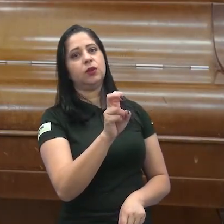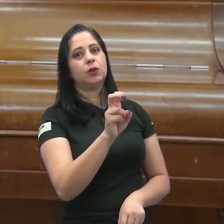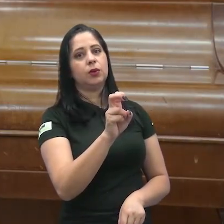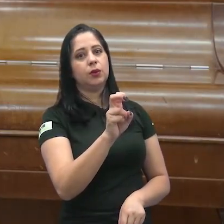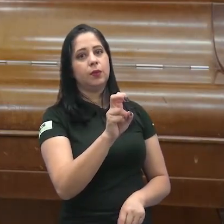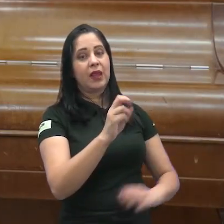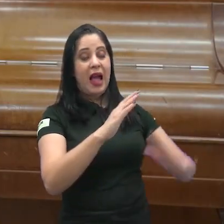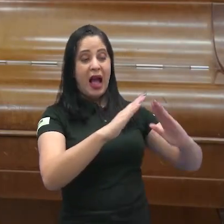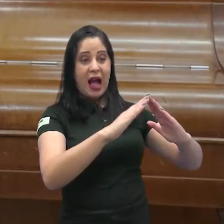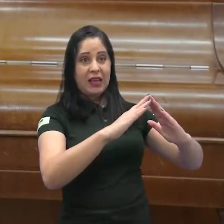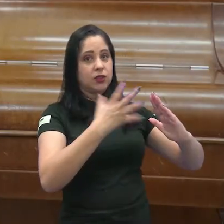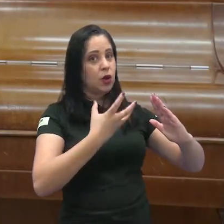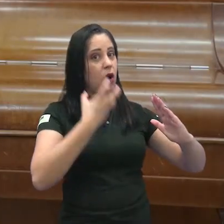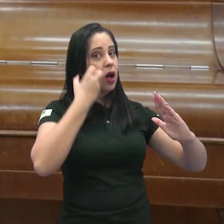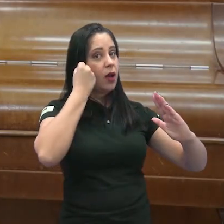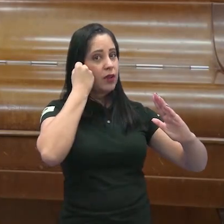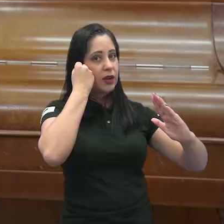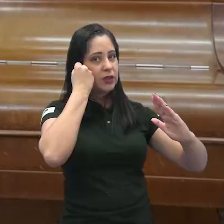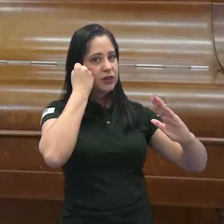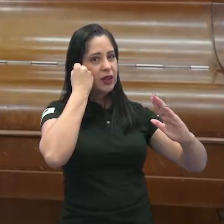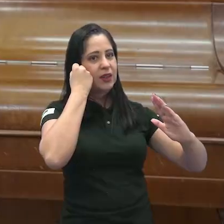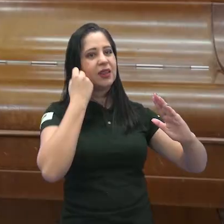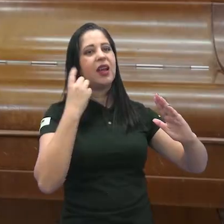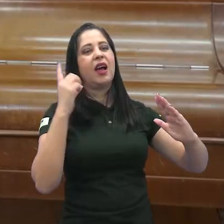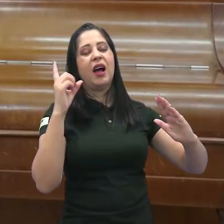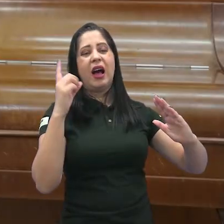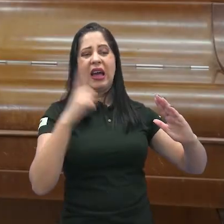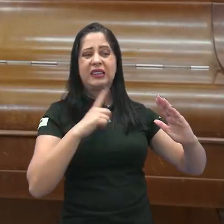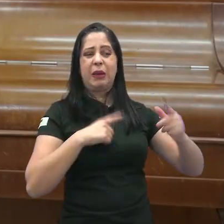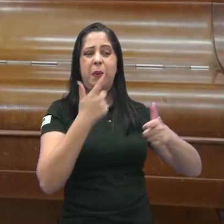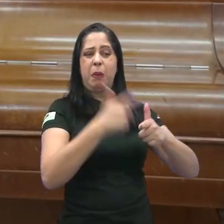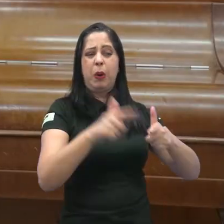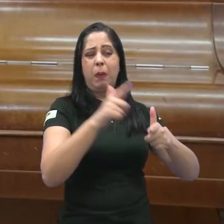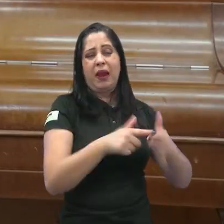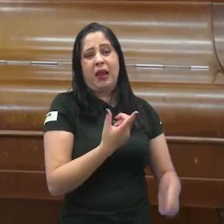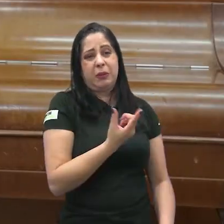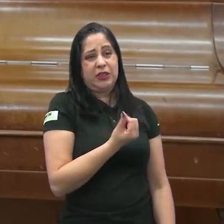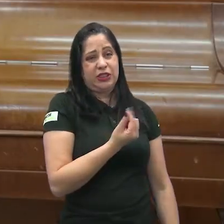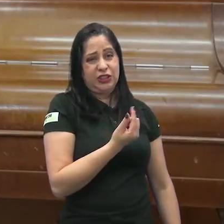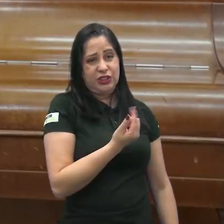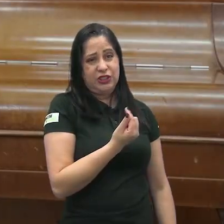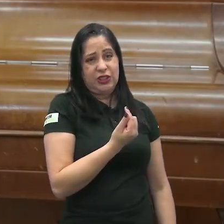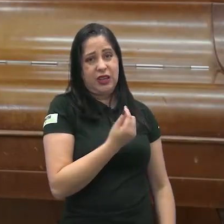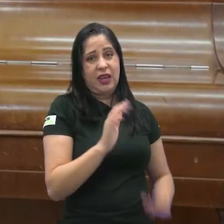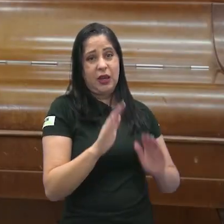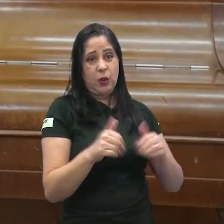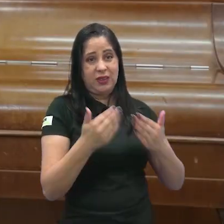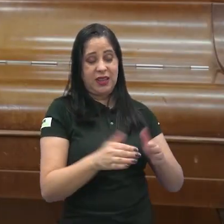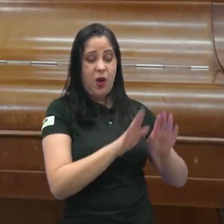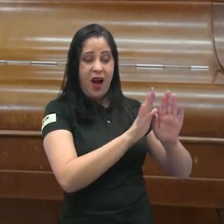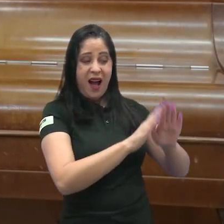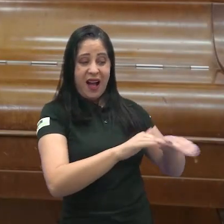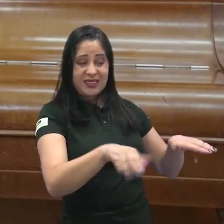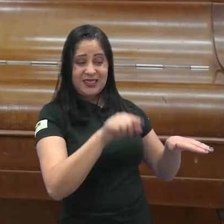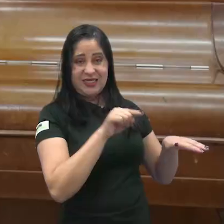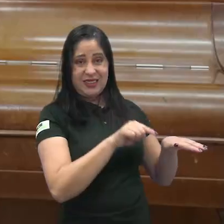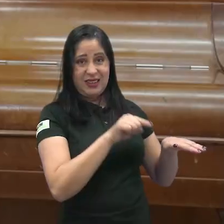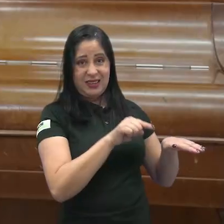o Éden passou por uma dificuldade financeira, então as crianças que eram